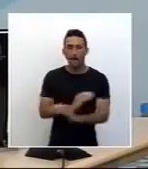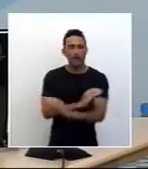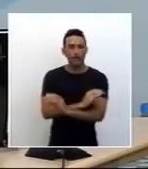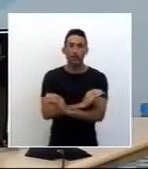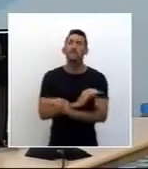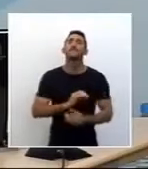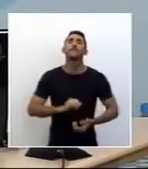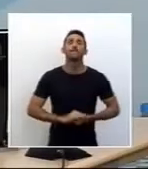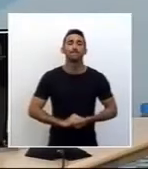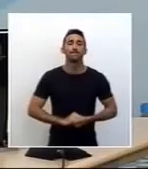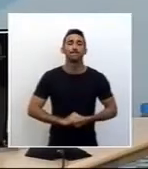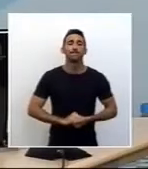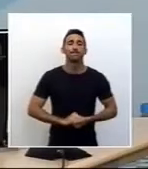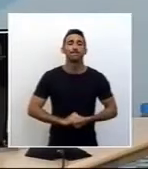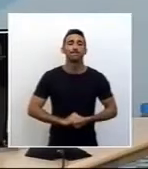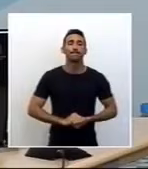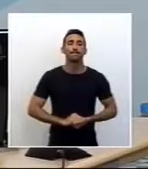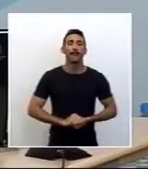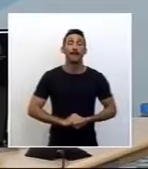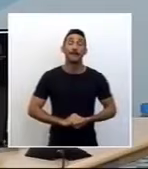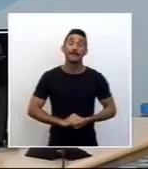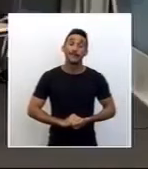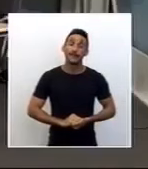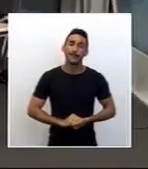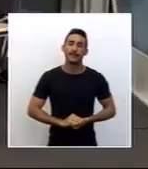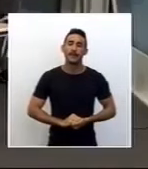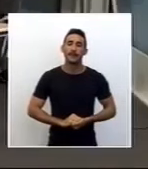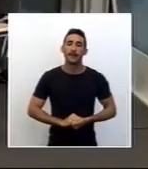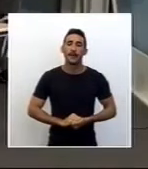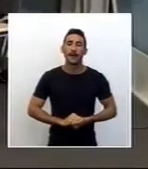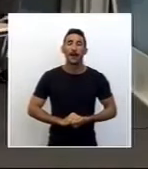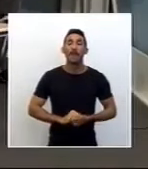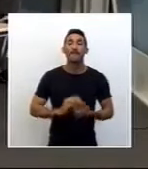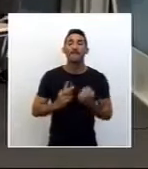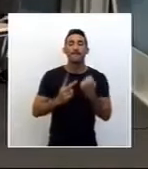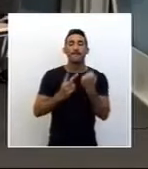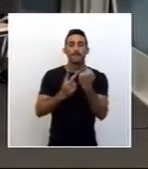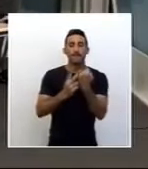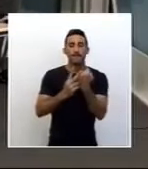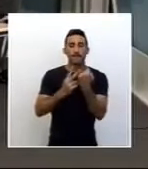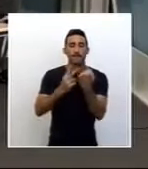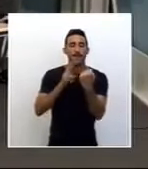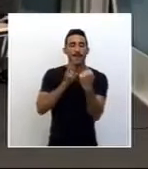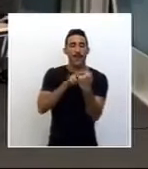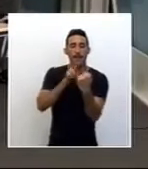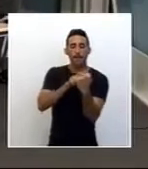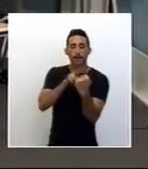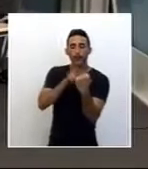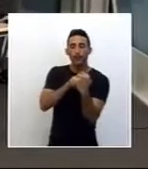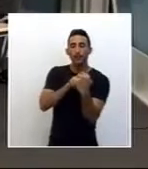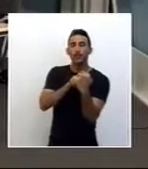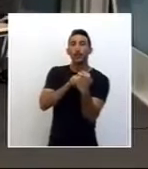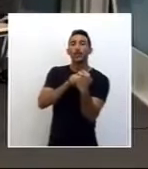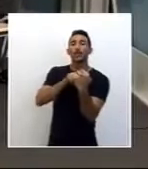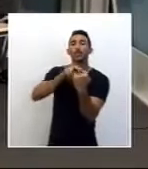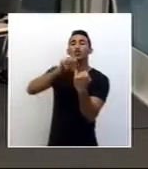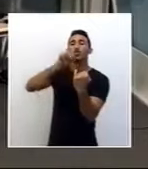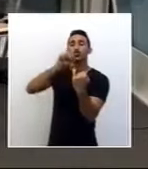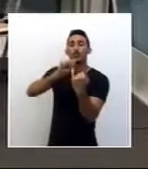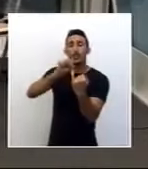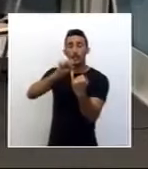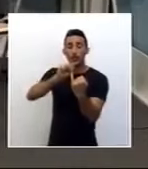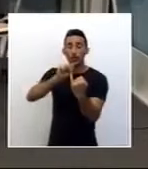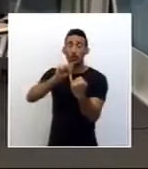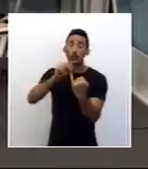e animal rights o processo cortei verbos sujeitos fita Qual a resposta dela que eu também